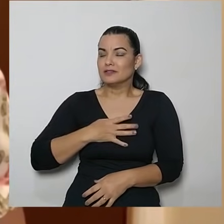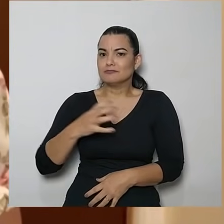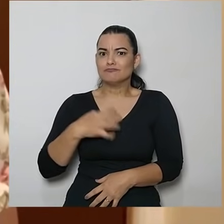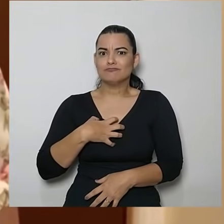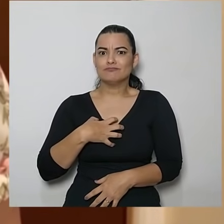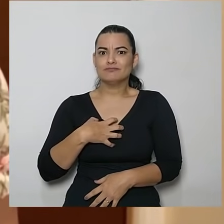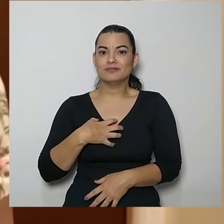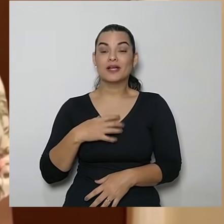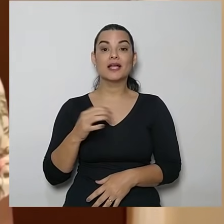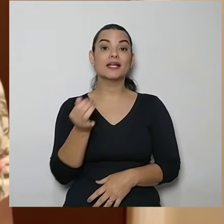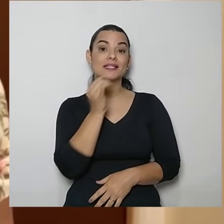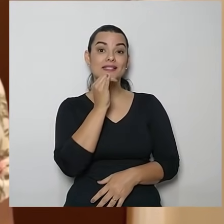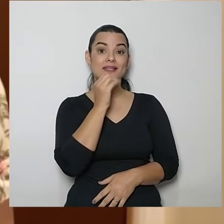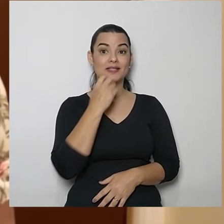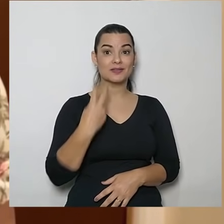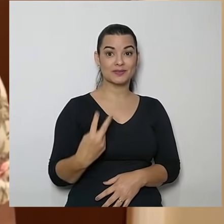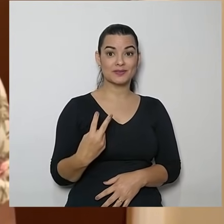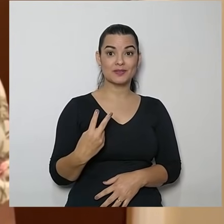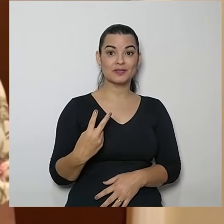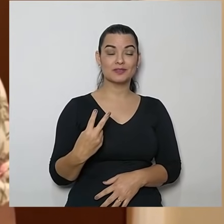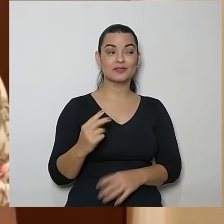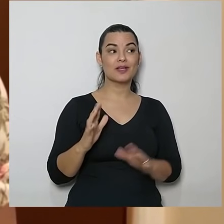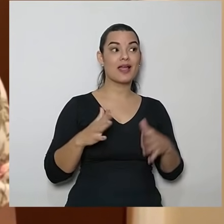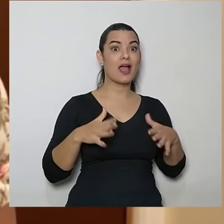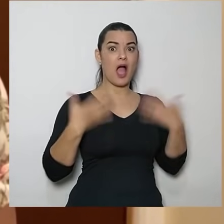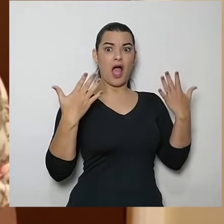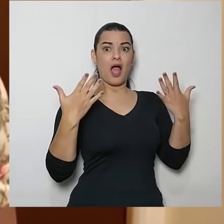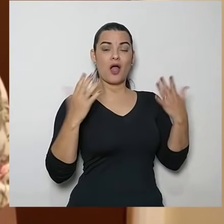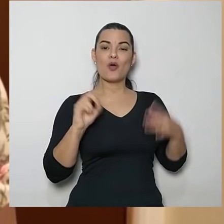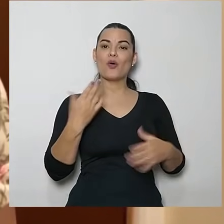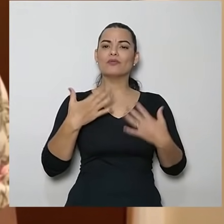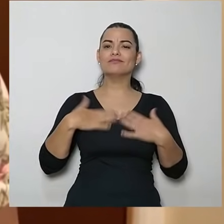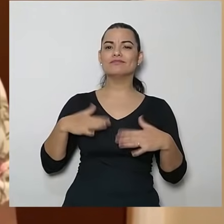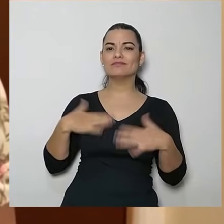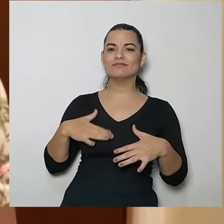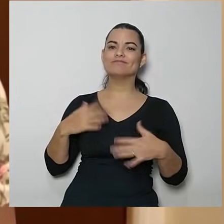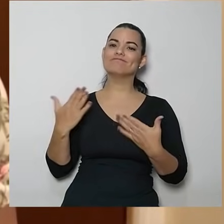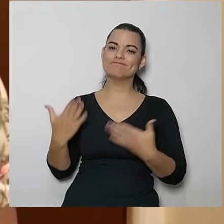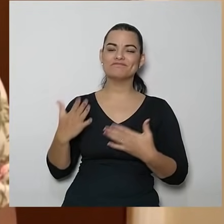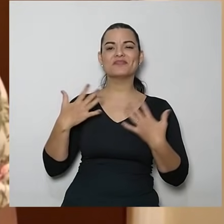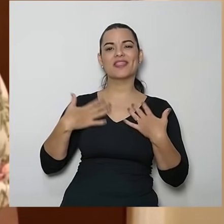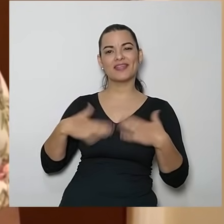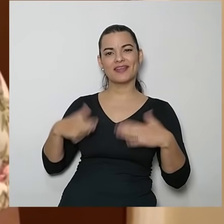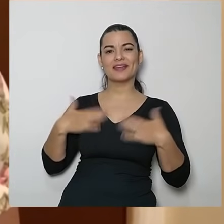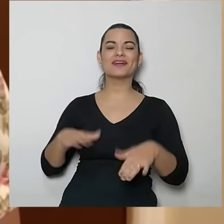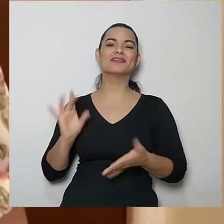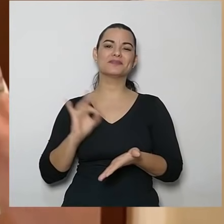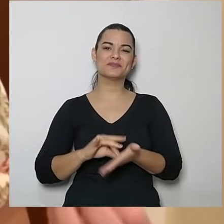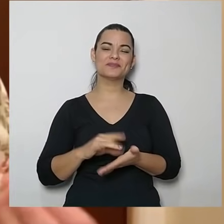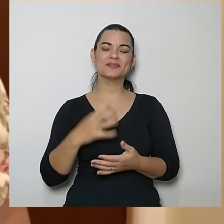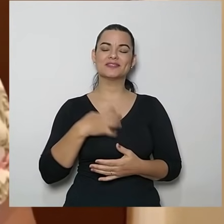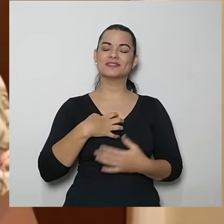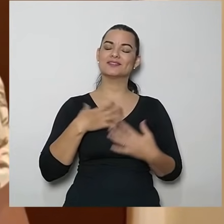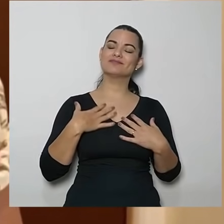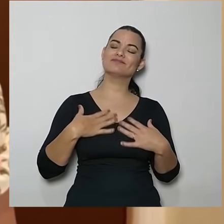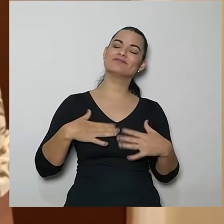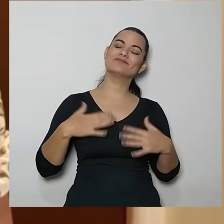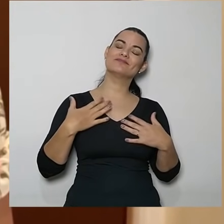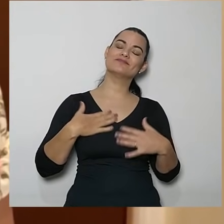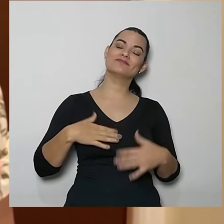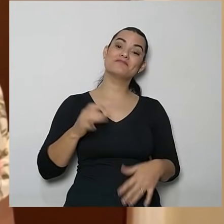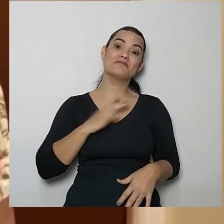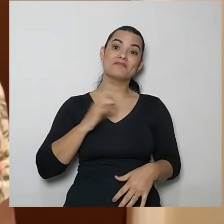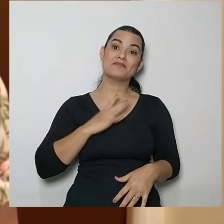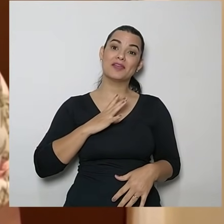medo. E o exemplo 2? Assustadora ou calma? Calminha, né? Fiquei tão relaxada que passou o